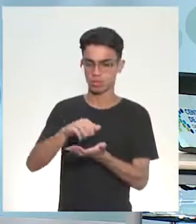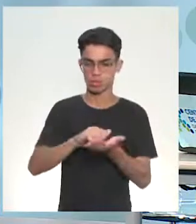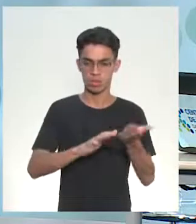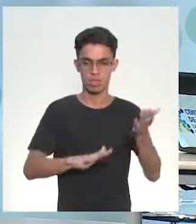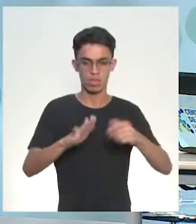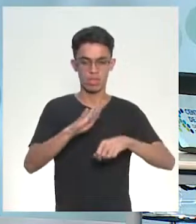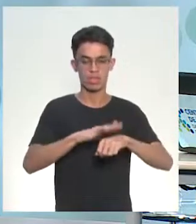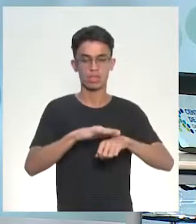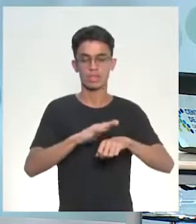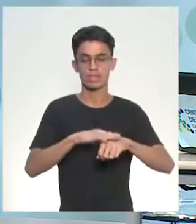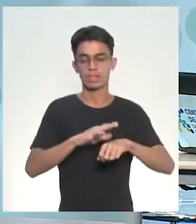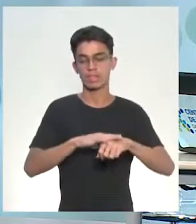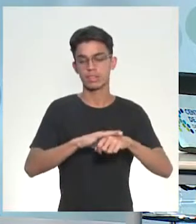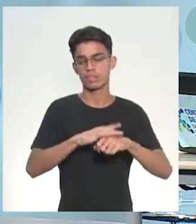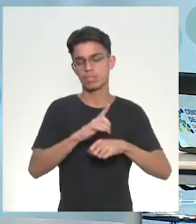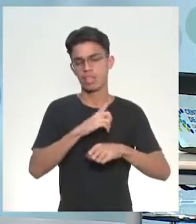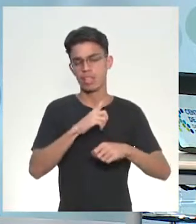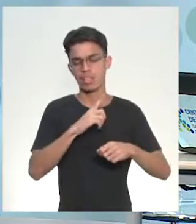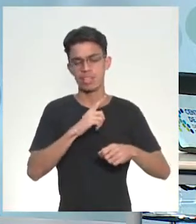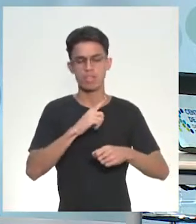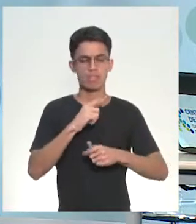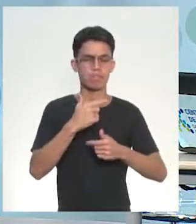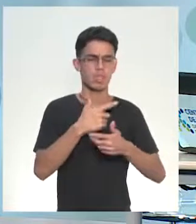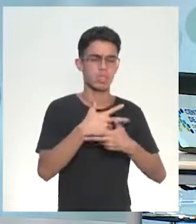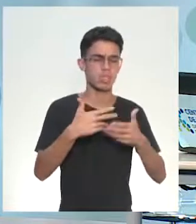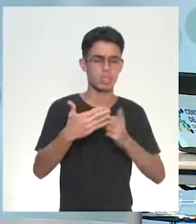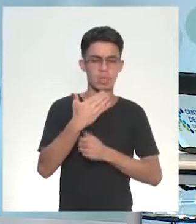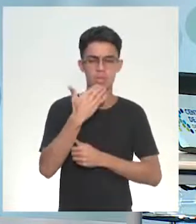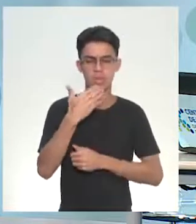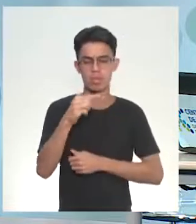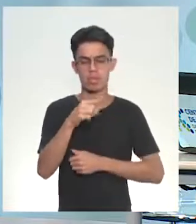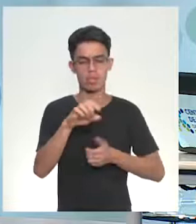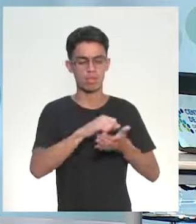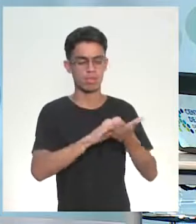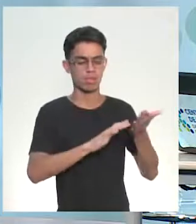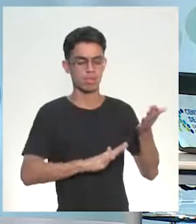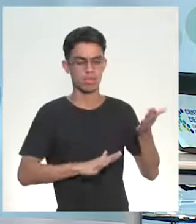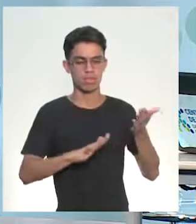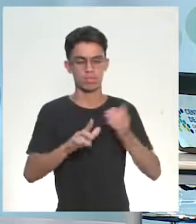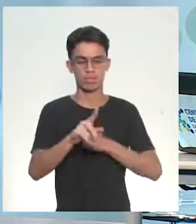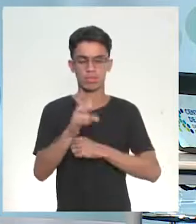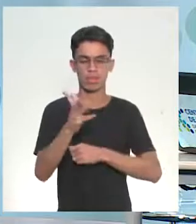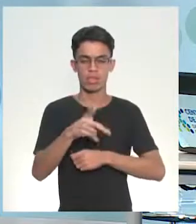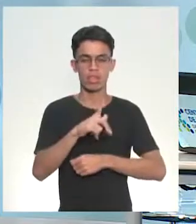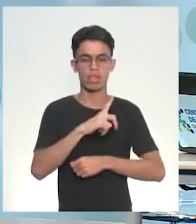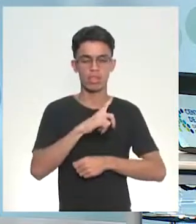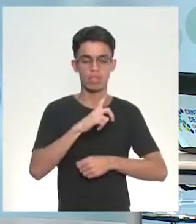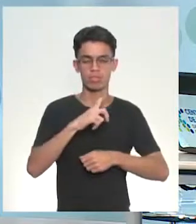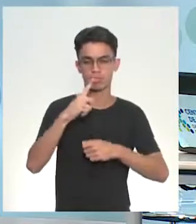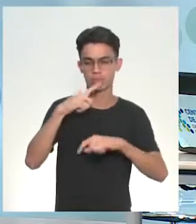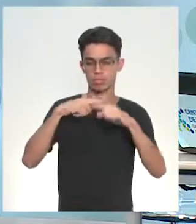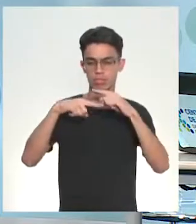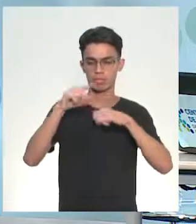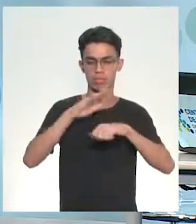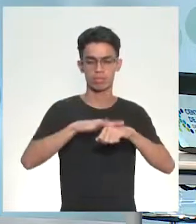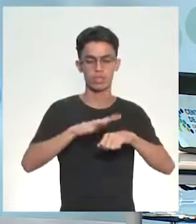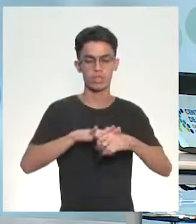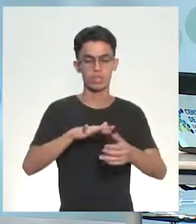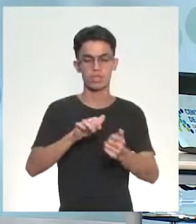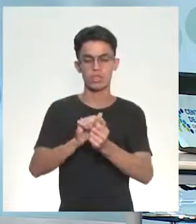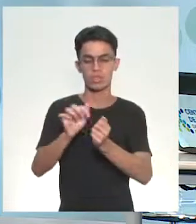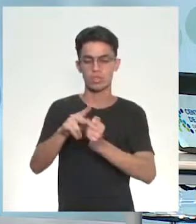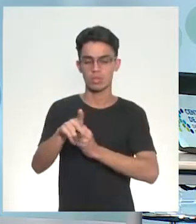dele. Talvez alguma coisa que eu peça aqui para você, como atividade, você já tenha desenvolvido com o seu professor.